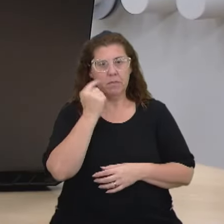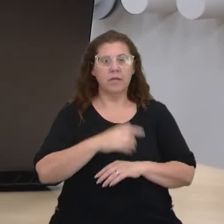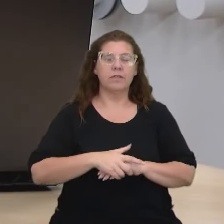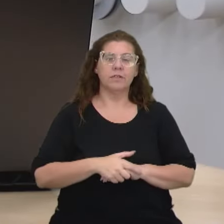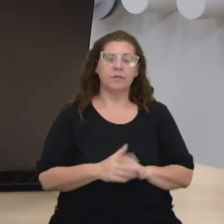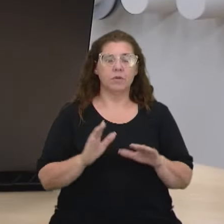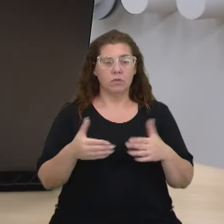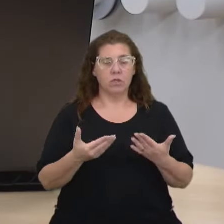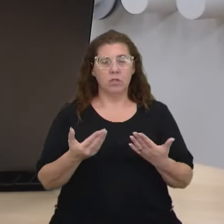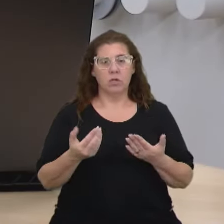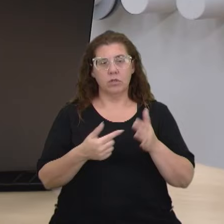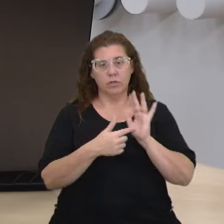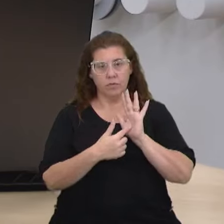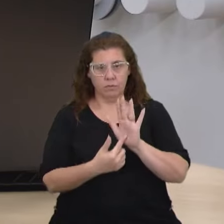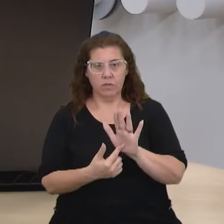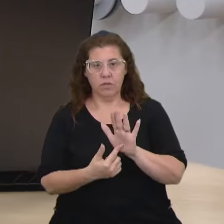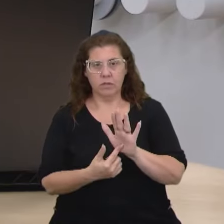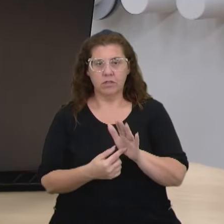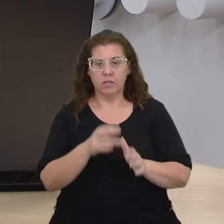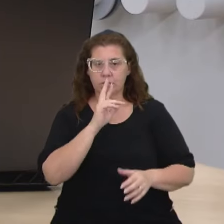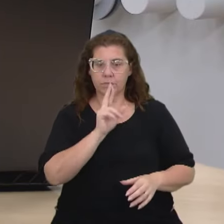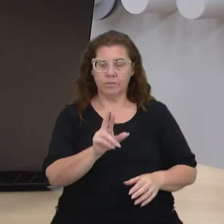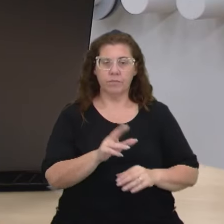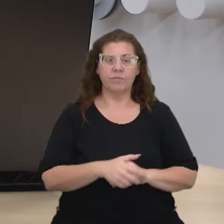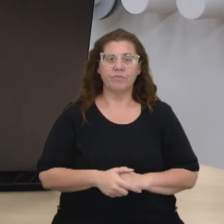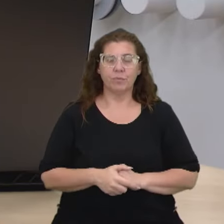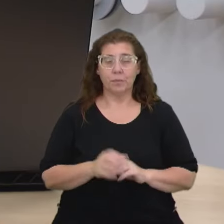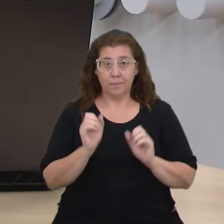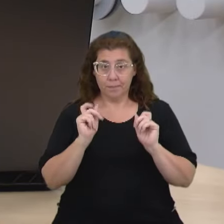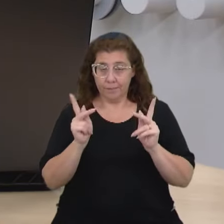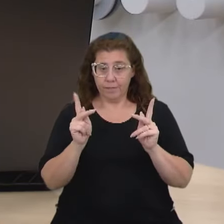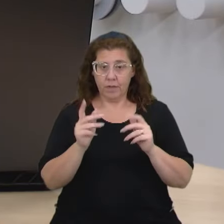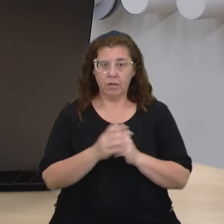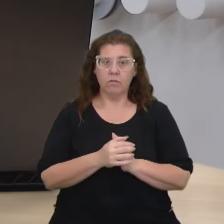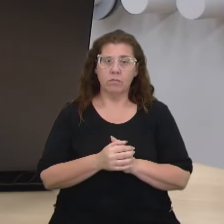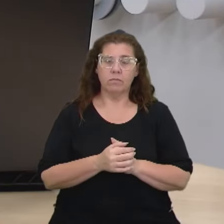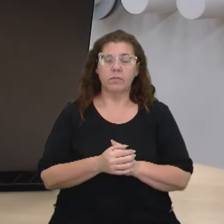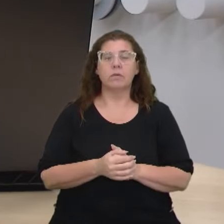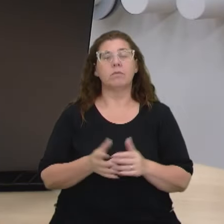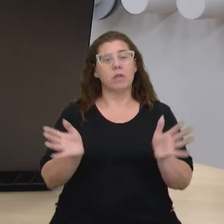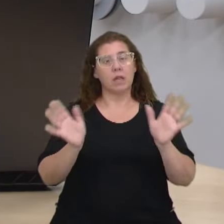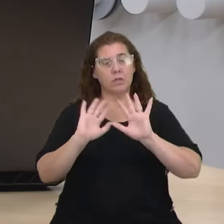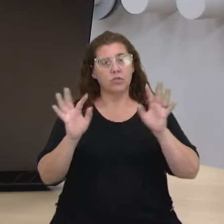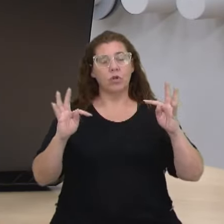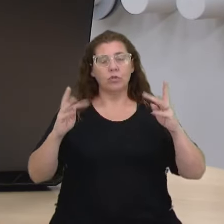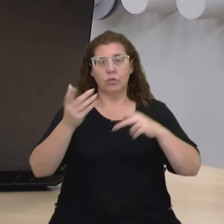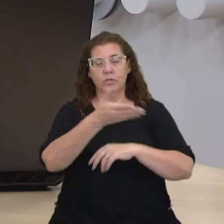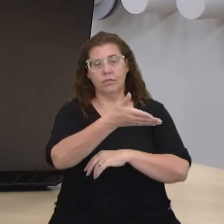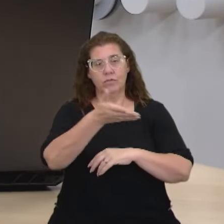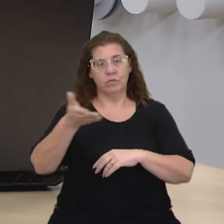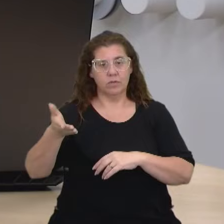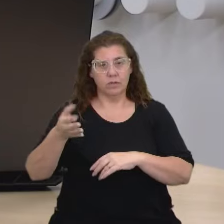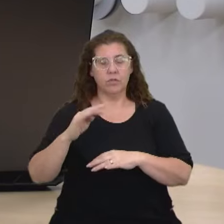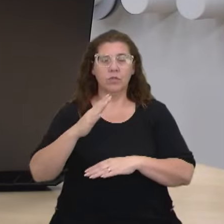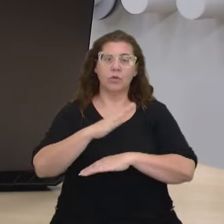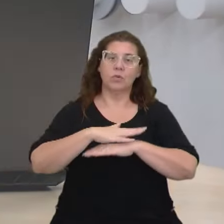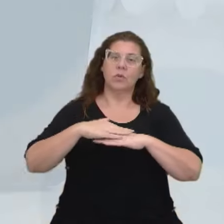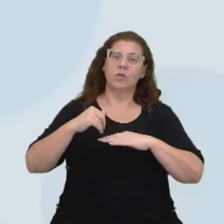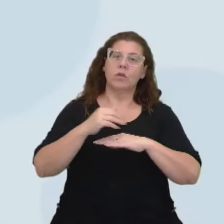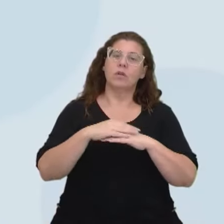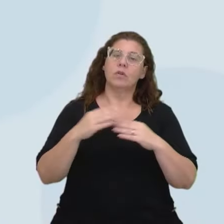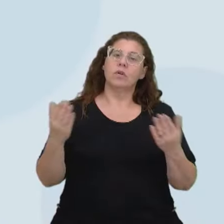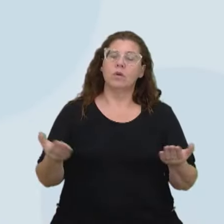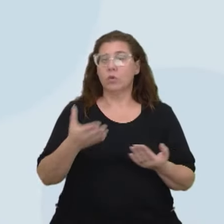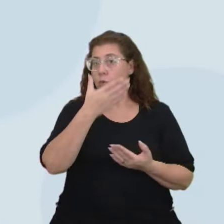quando a gente for oferecer esta resposta. Tudo bem? Me despeço de todas e todos vocês com todo o carinho desse mundo.